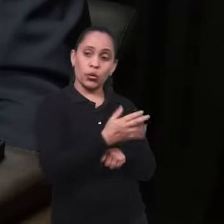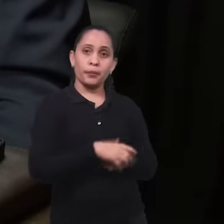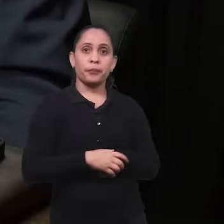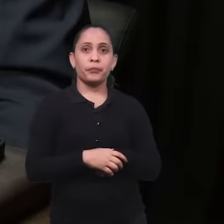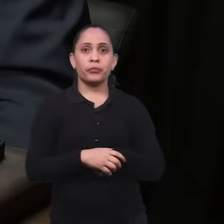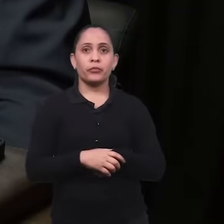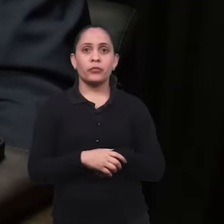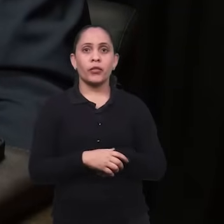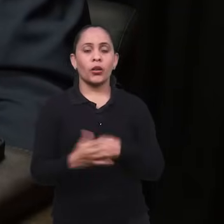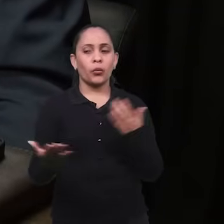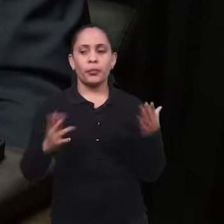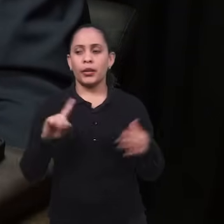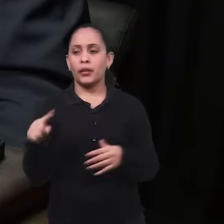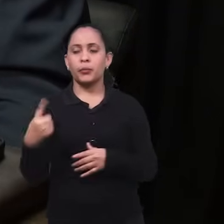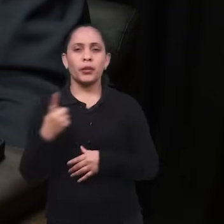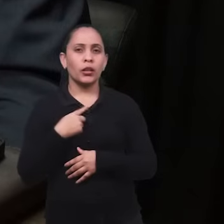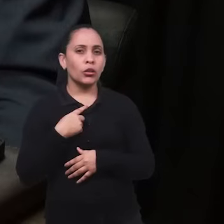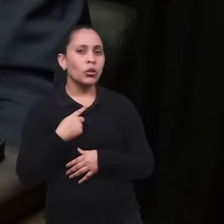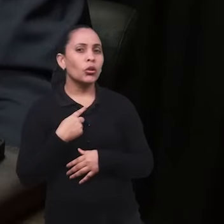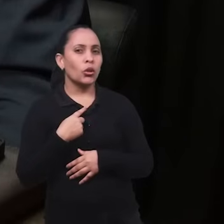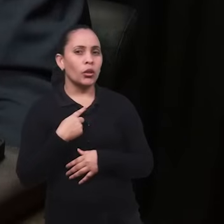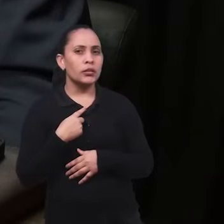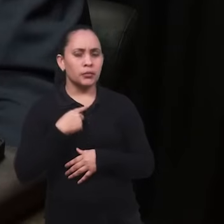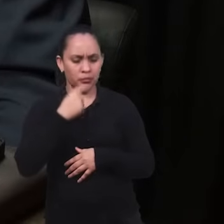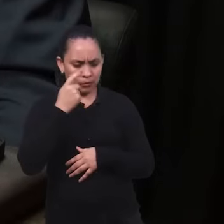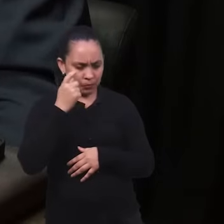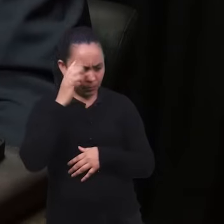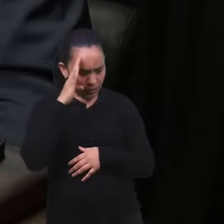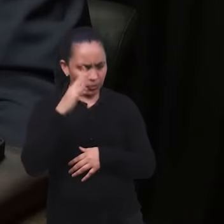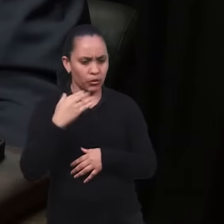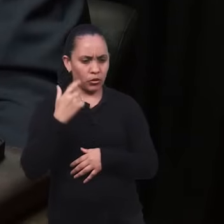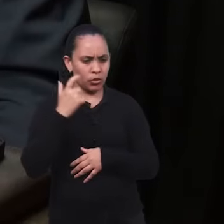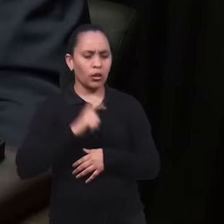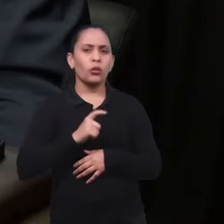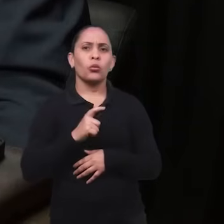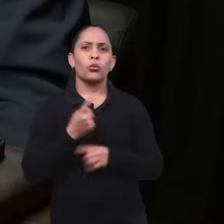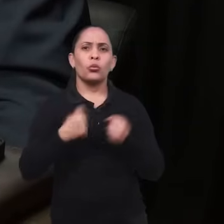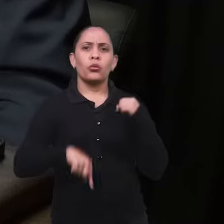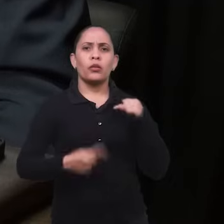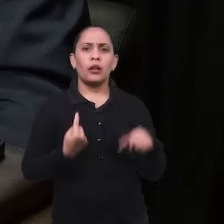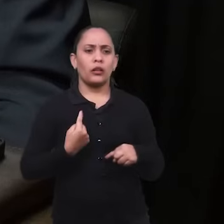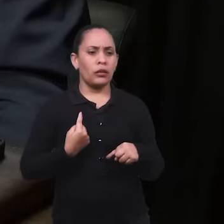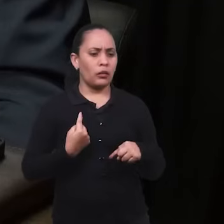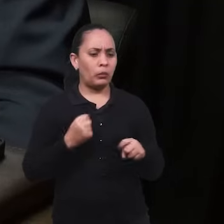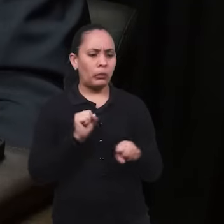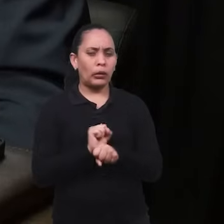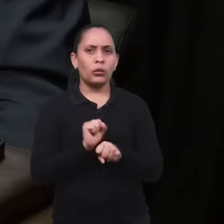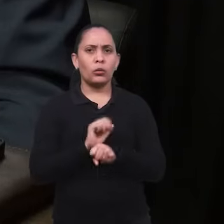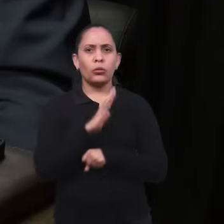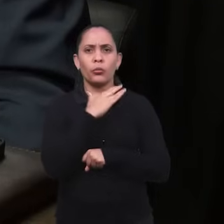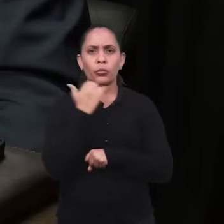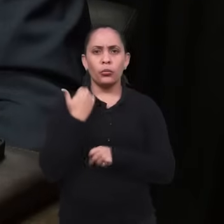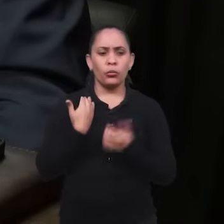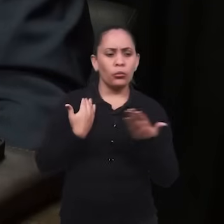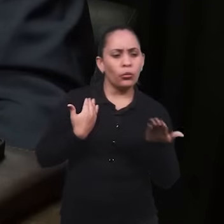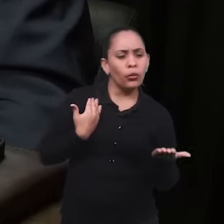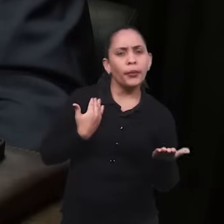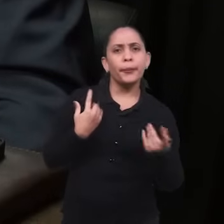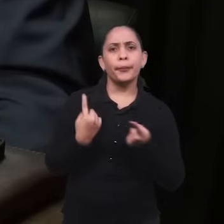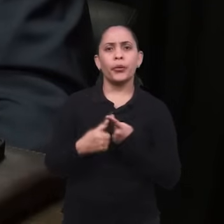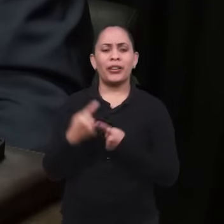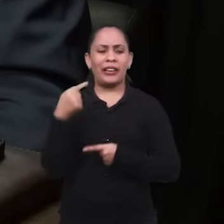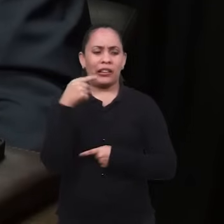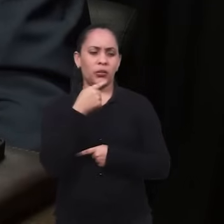parou. Isso traduzindo para nós leigos, particularmente eu, que é o seguinte, o sangue parou de circular, ele morreu. Veio a